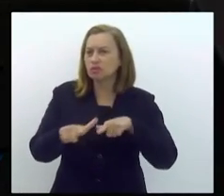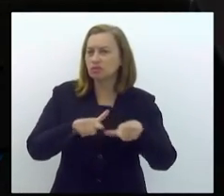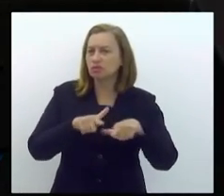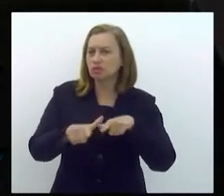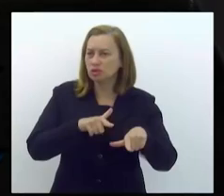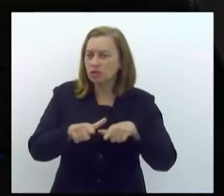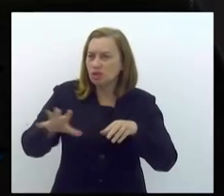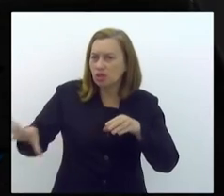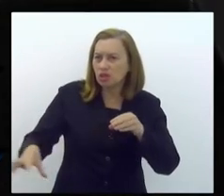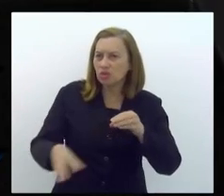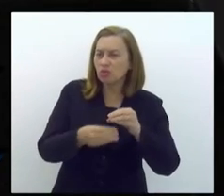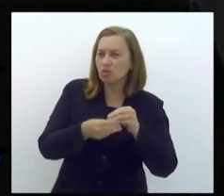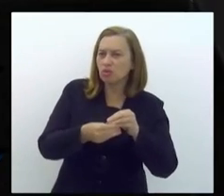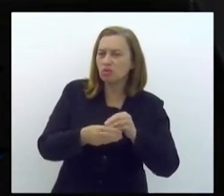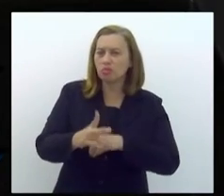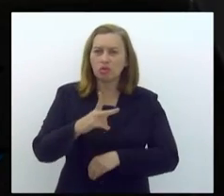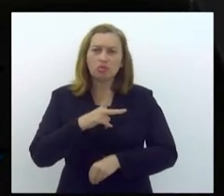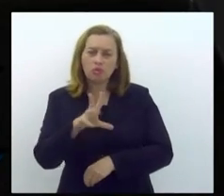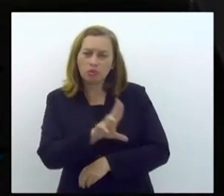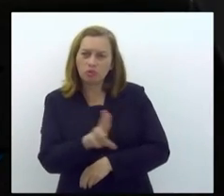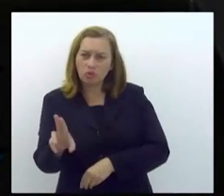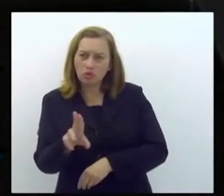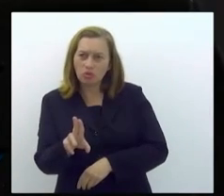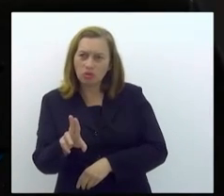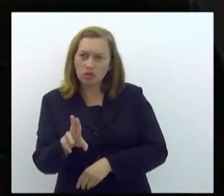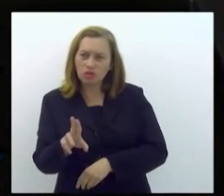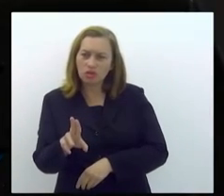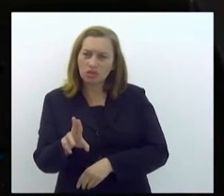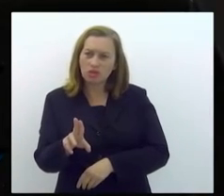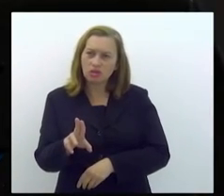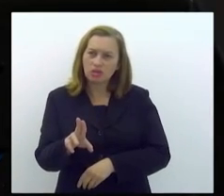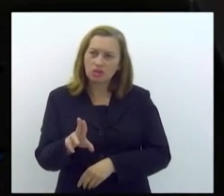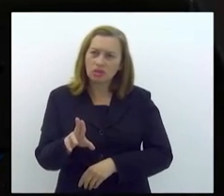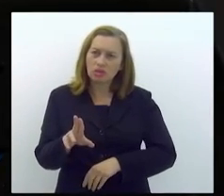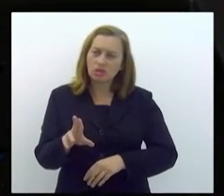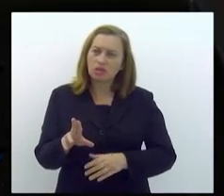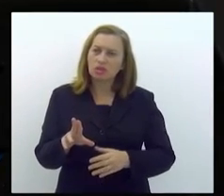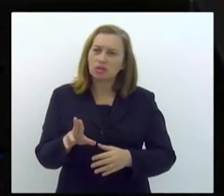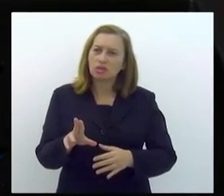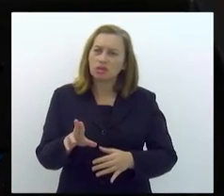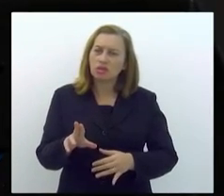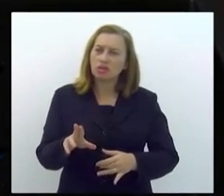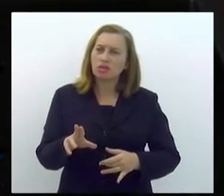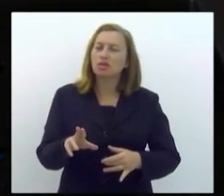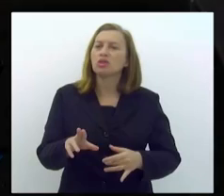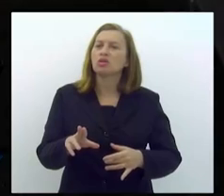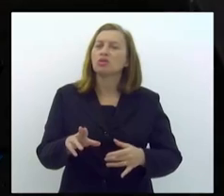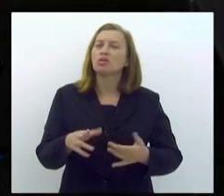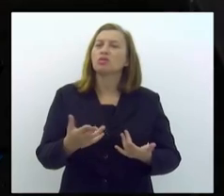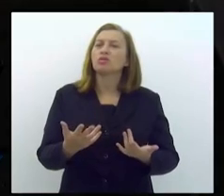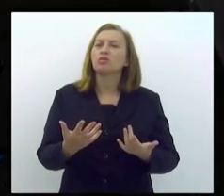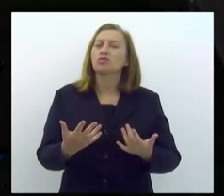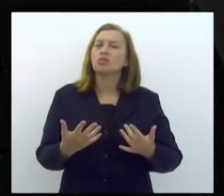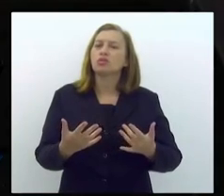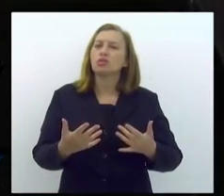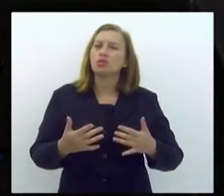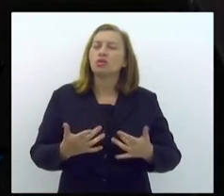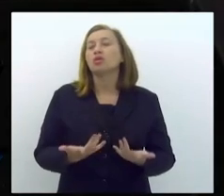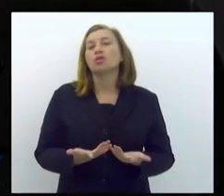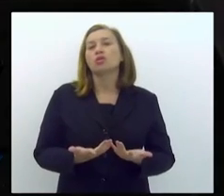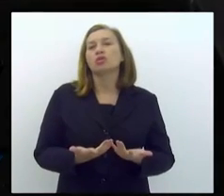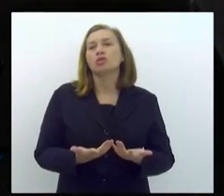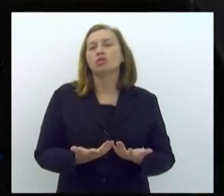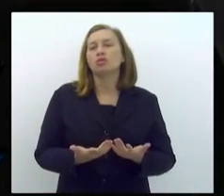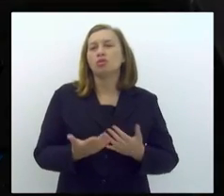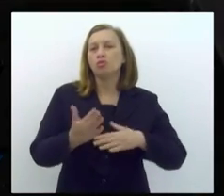como um próprio nome já diz a exclusividade daquele profissional aquela instituição e quando nós